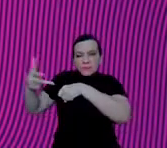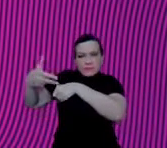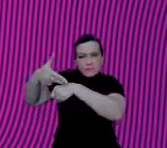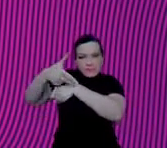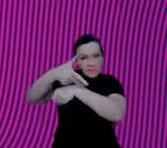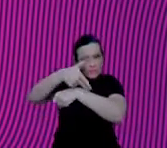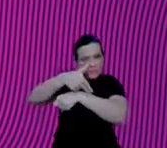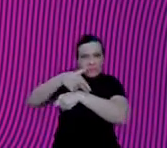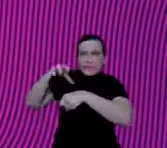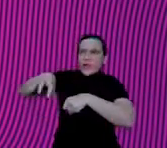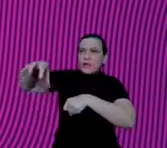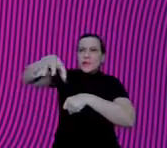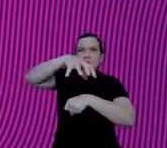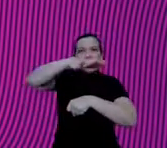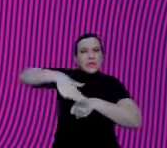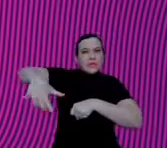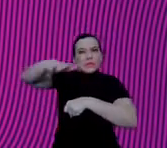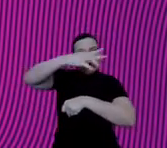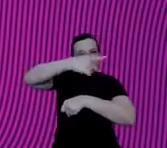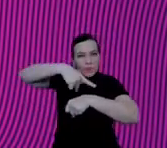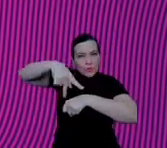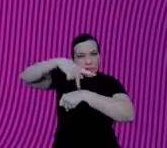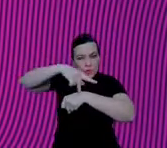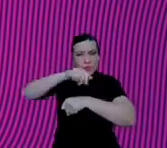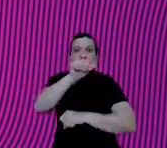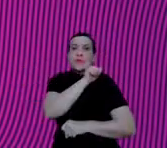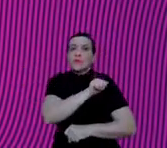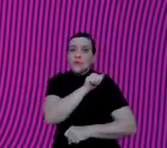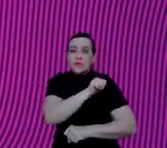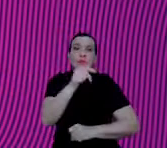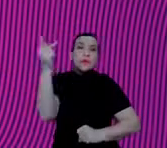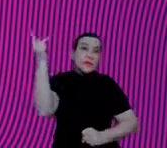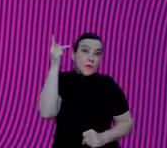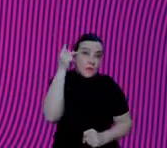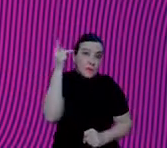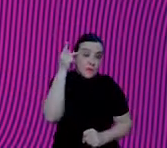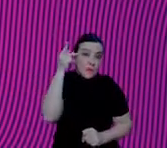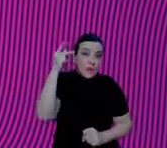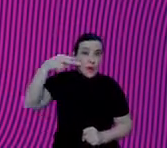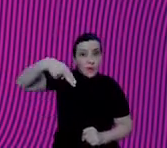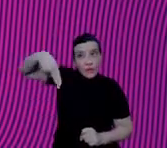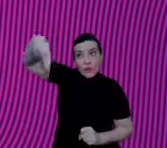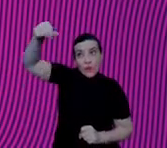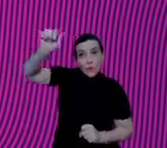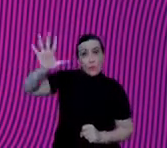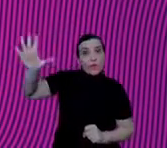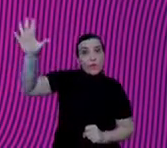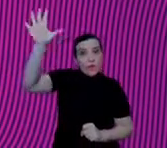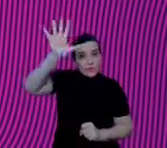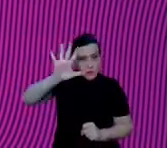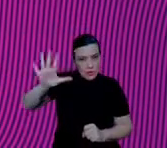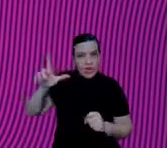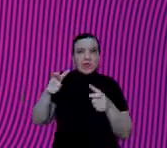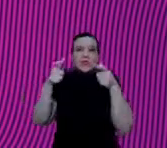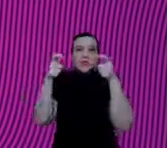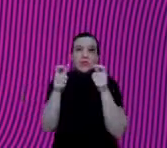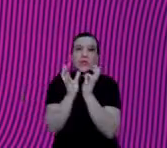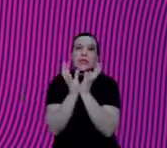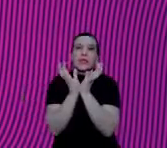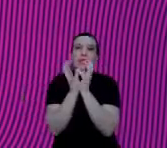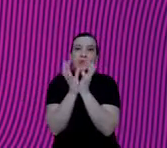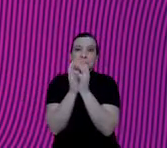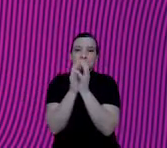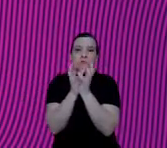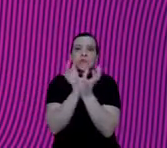país. Estamos presentes no Rio, São Paulo, no Nordeste, a gente está presente em Recife, Fortaleza e Natal,